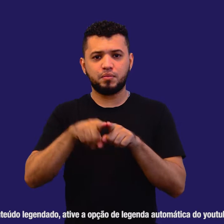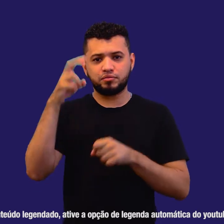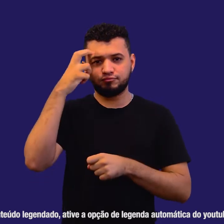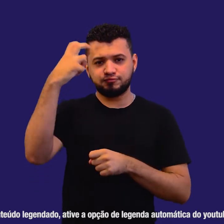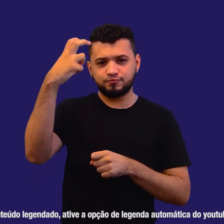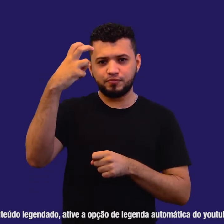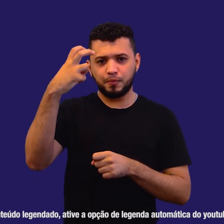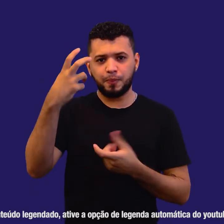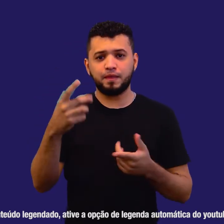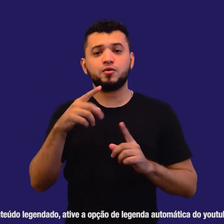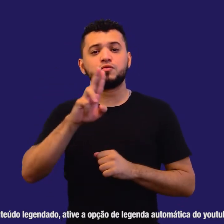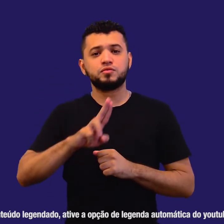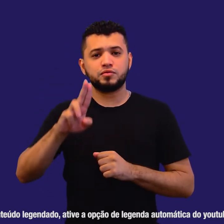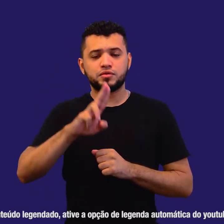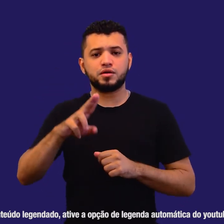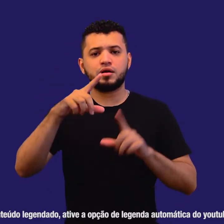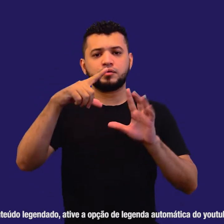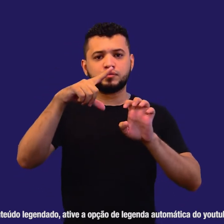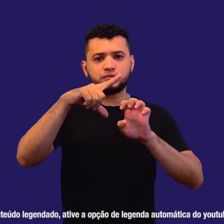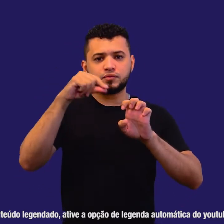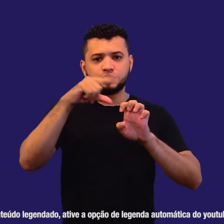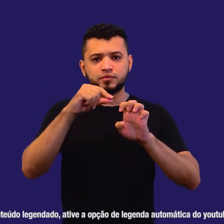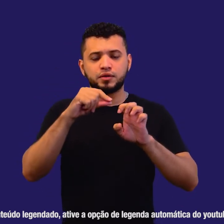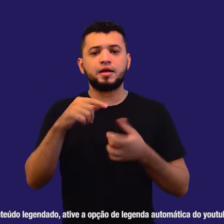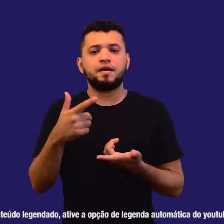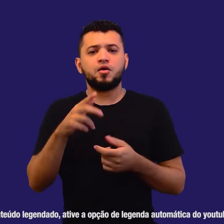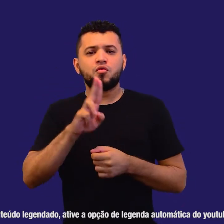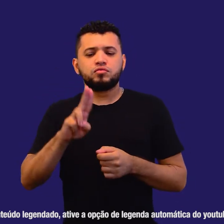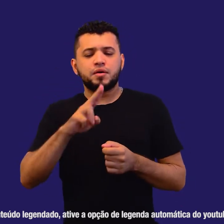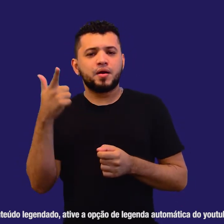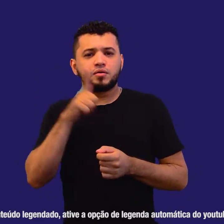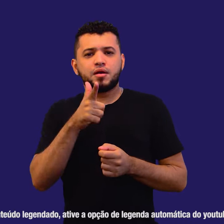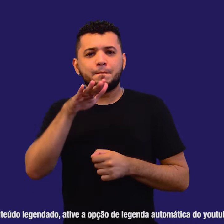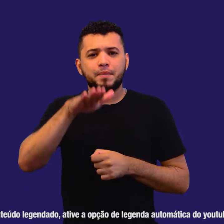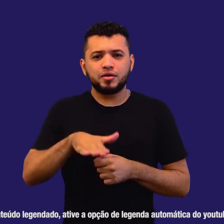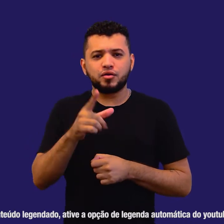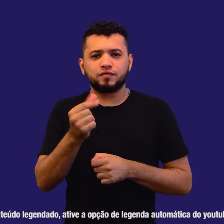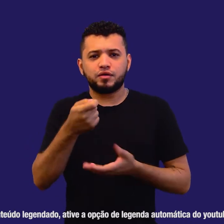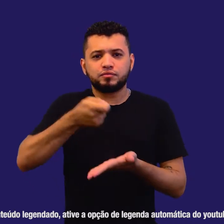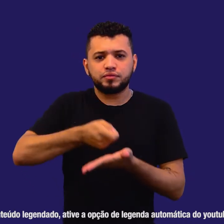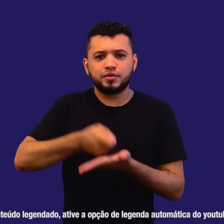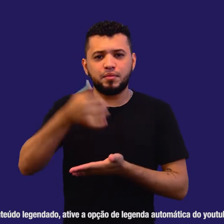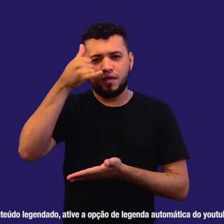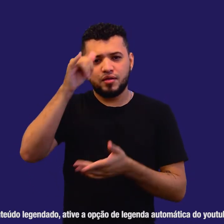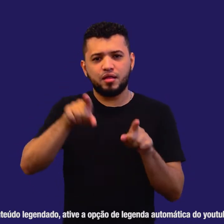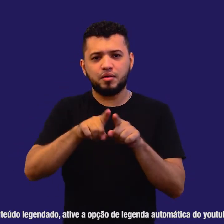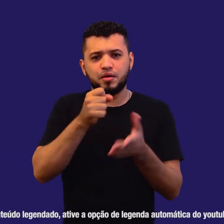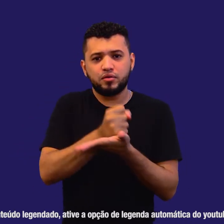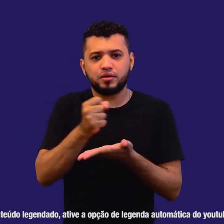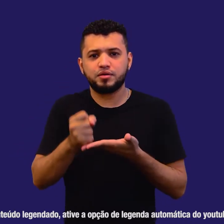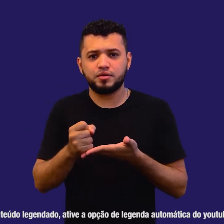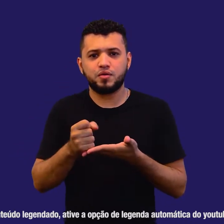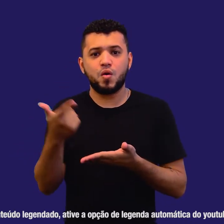intelectuais. Com o formato, empreendedores reduzem custos com grandes investimentos e contratações,